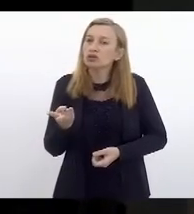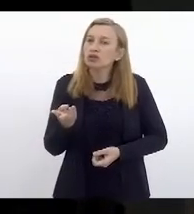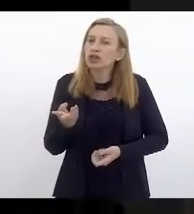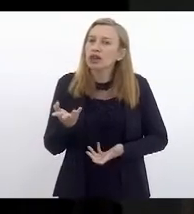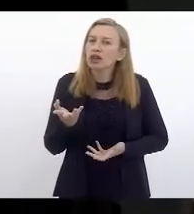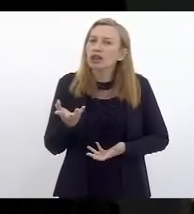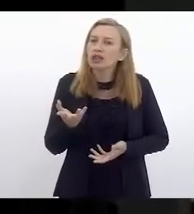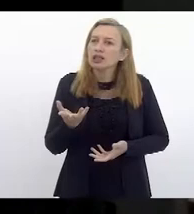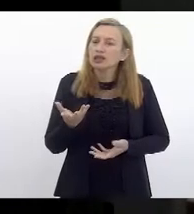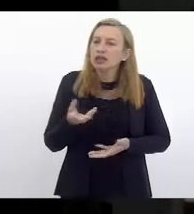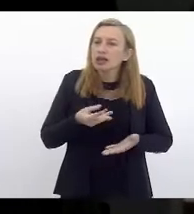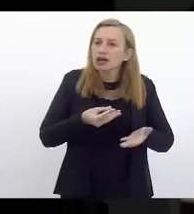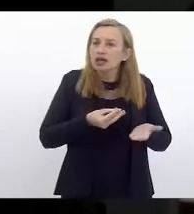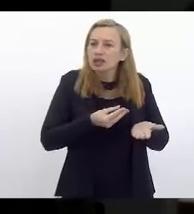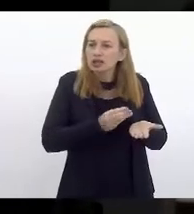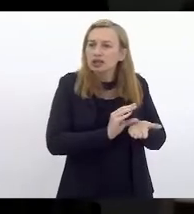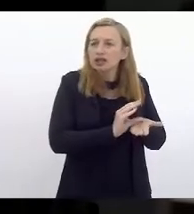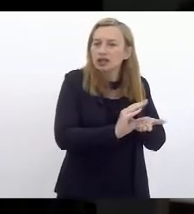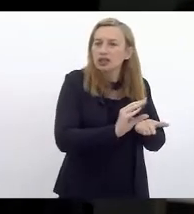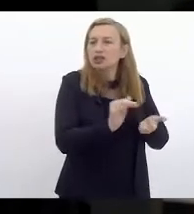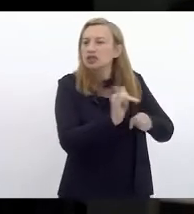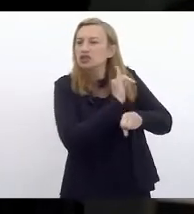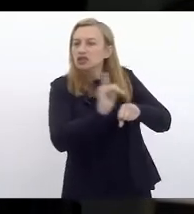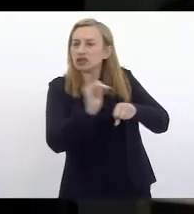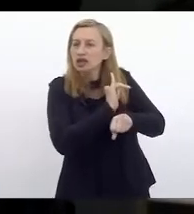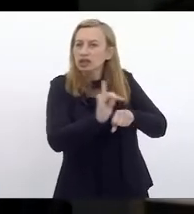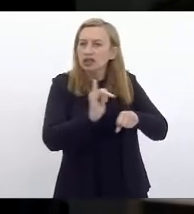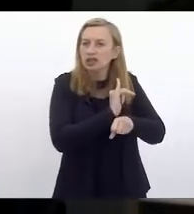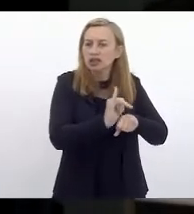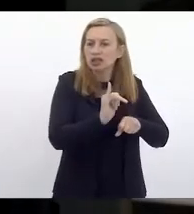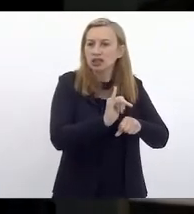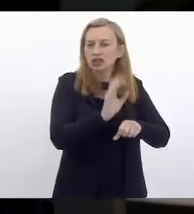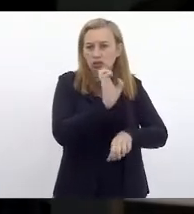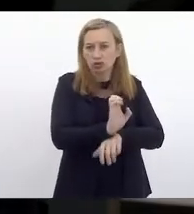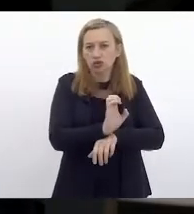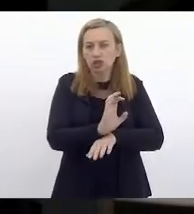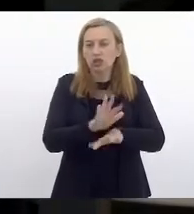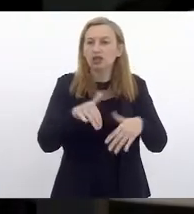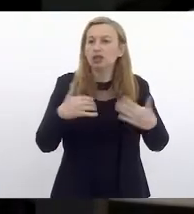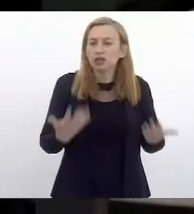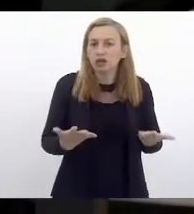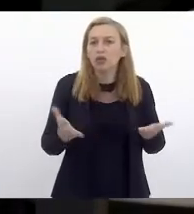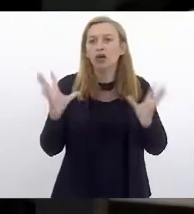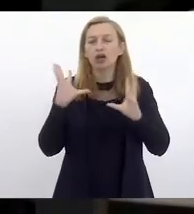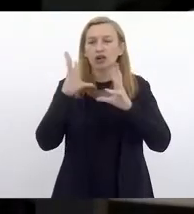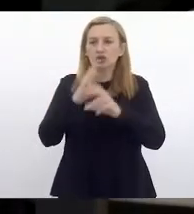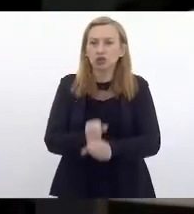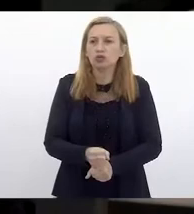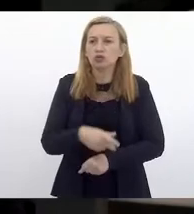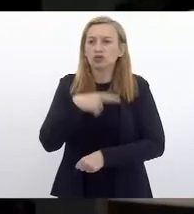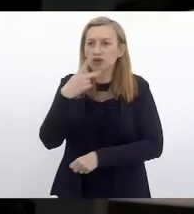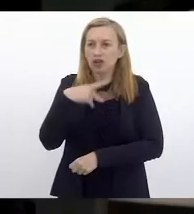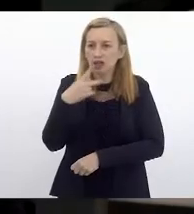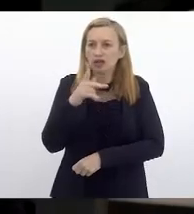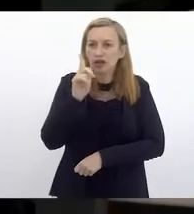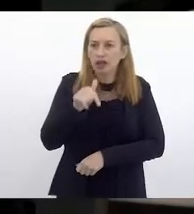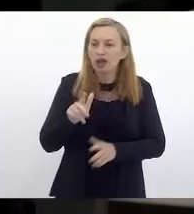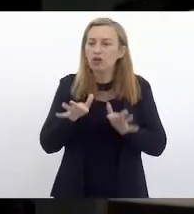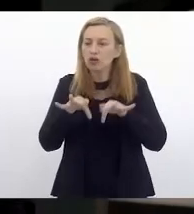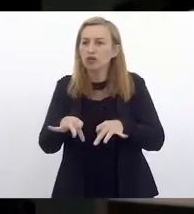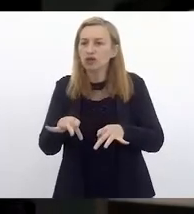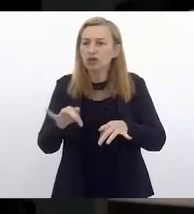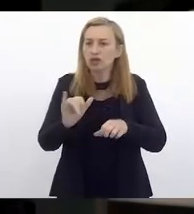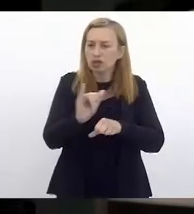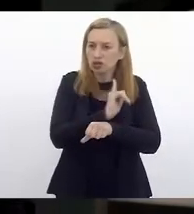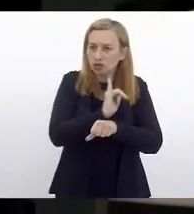enfim, repassando, né, para atividades estratégicas do Estado. Então, resumo dizendo que é um fundo